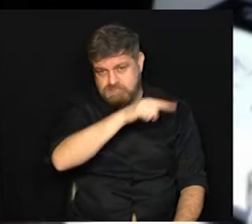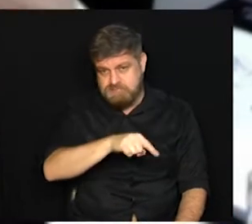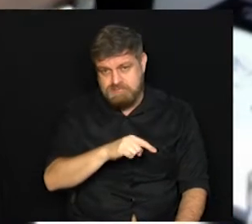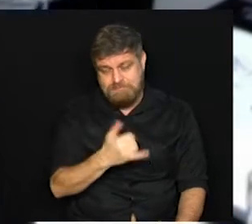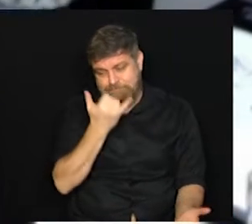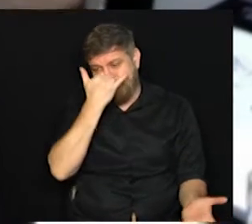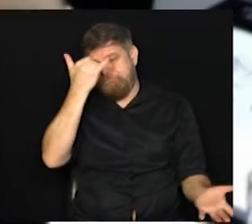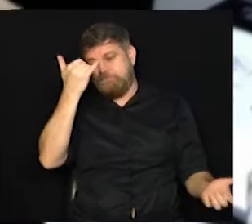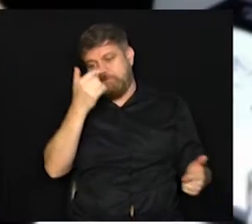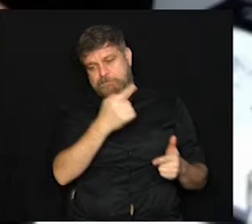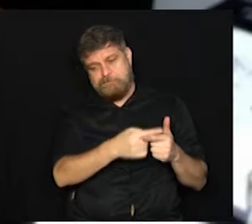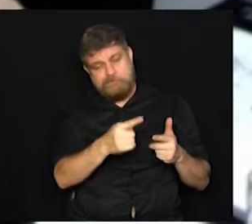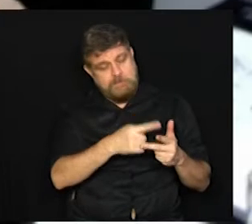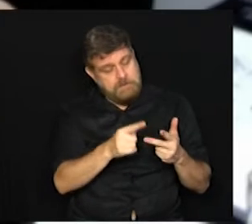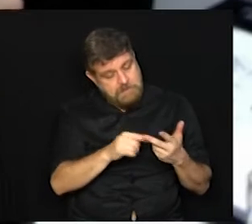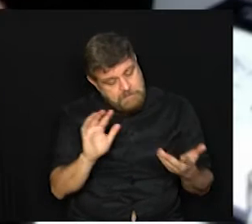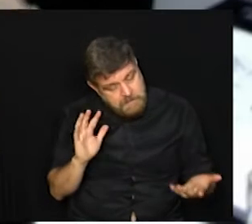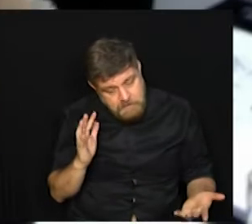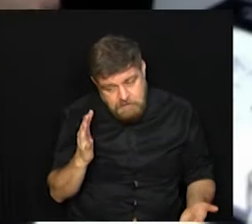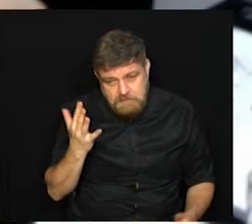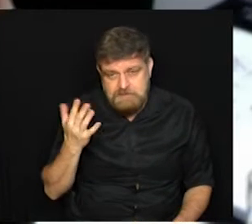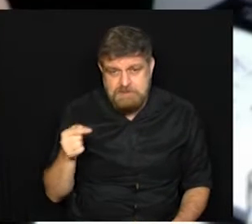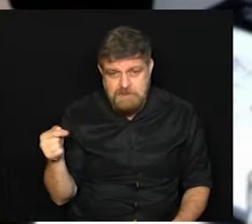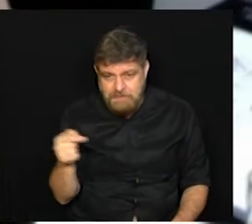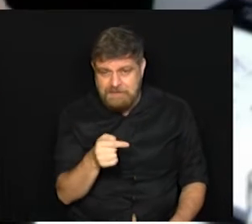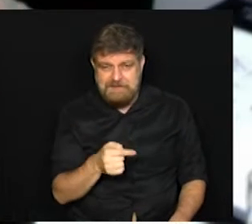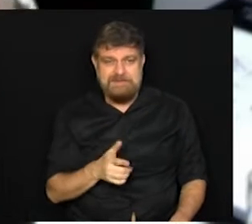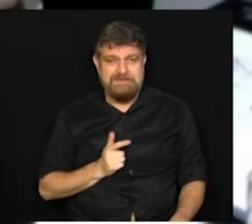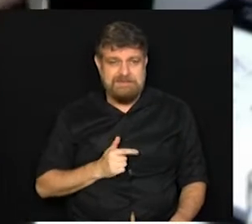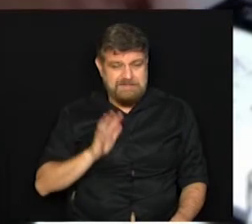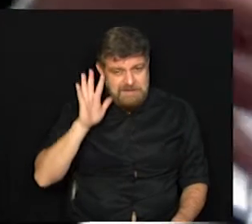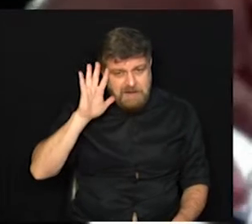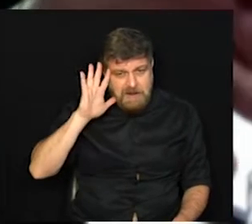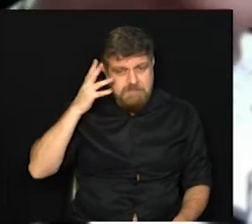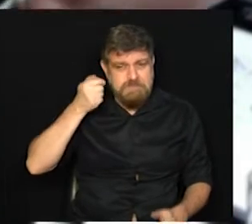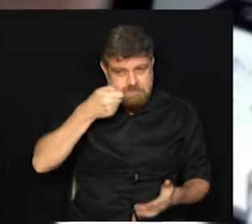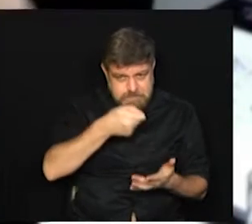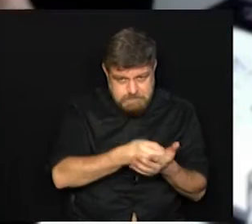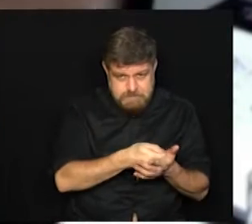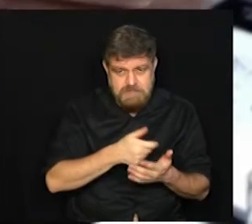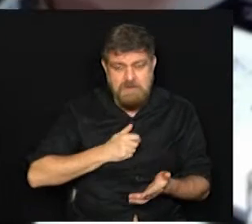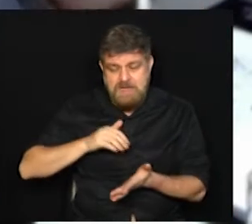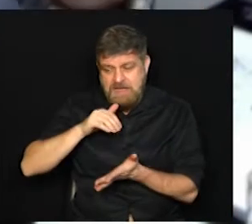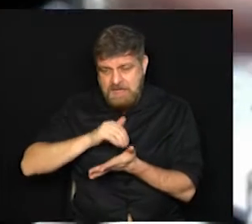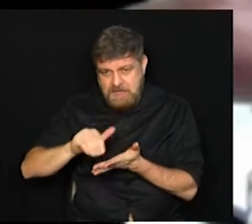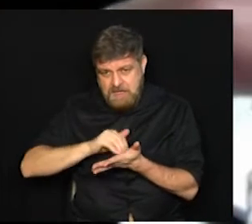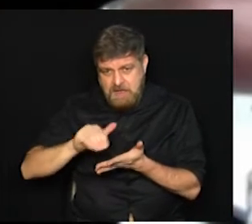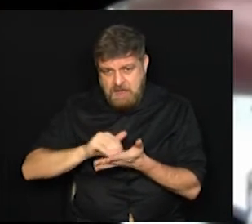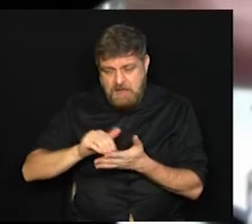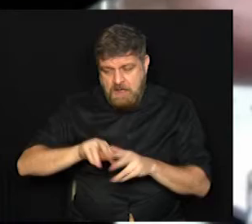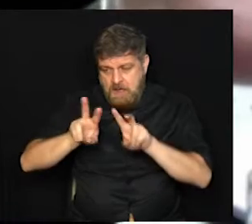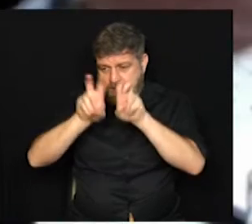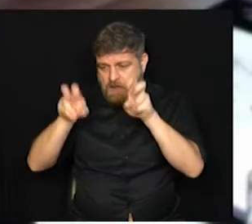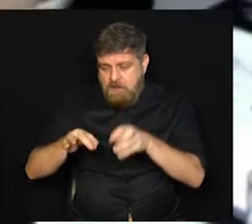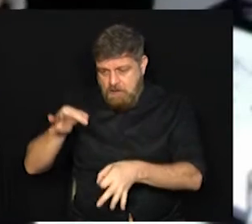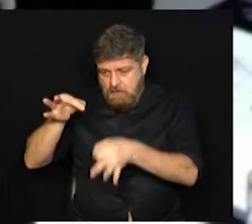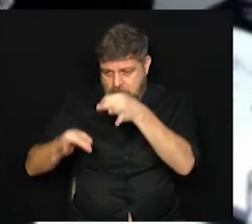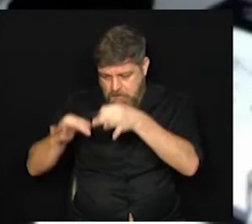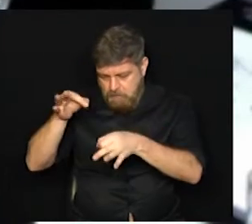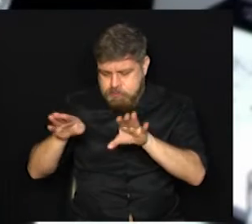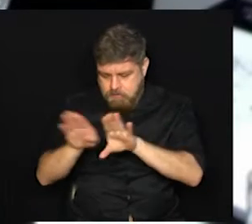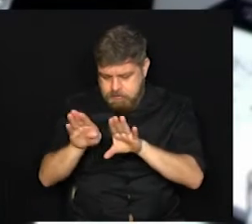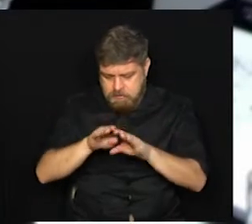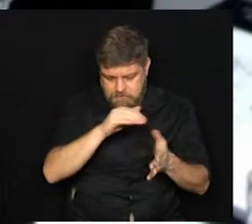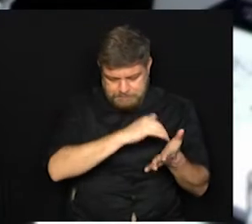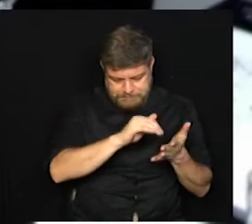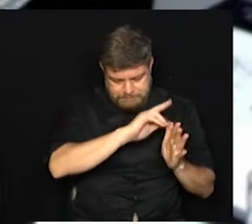esse problema, né? Esse problema está sendo resolvido pela Secretaria de Assuntos Jurídicos e também pela Secretaria do Meio Ambiente